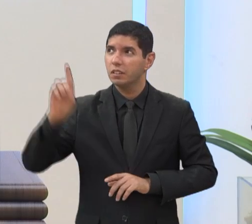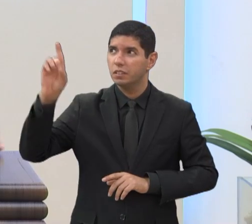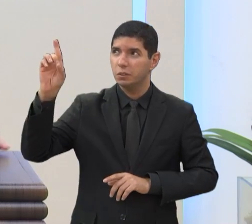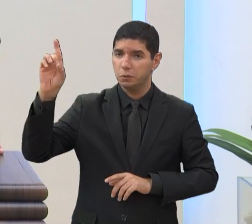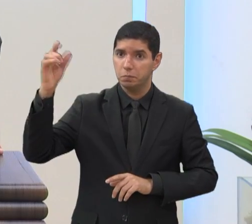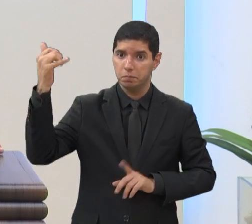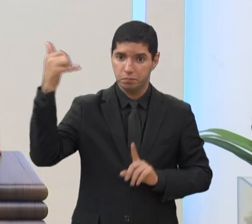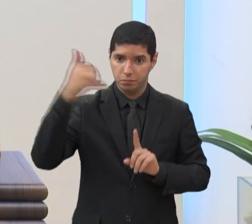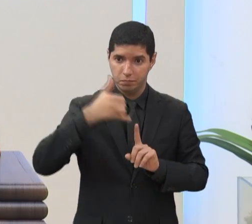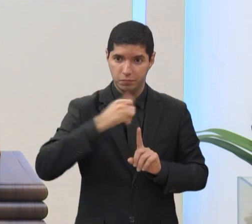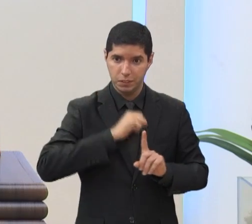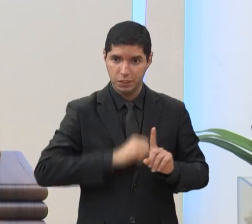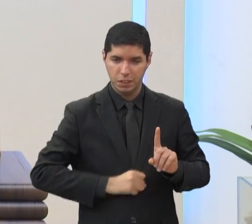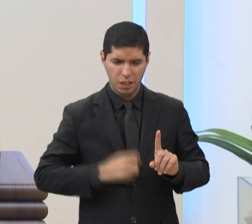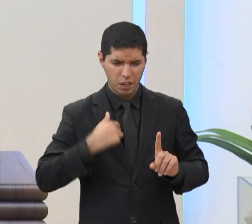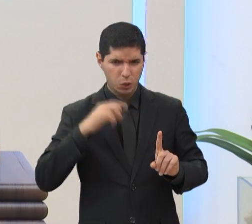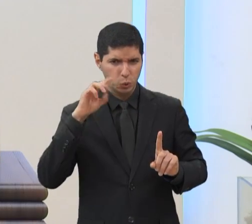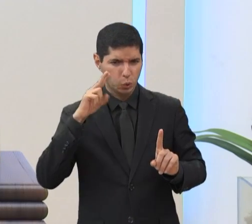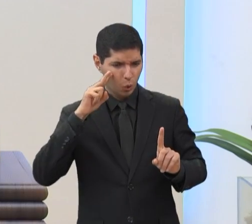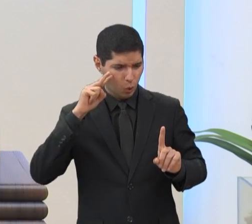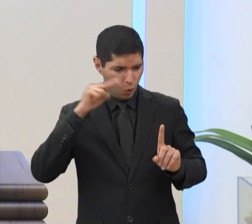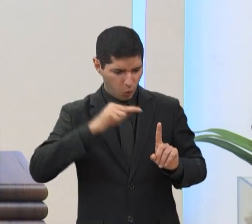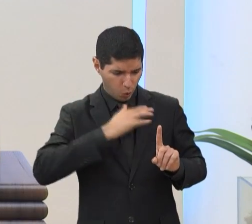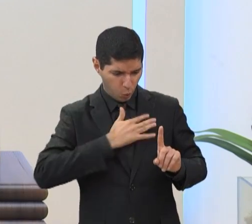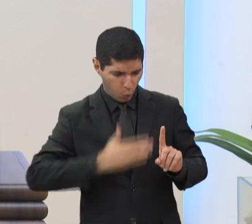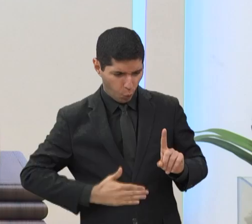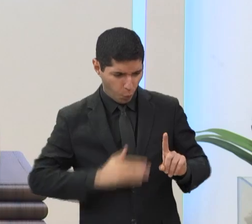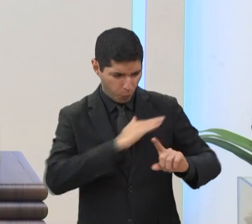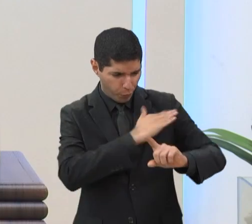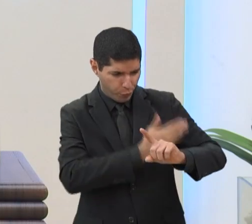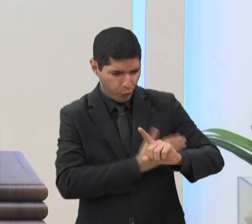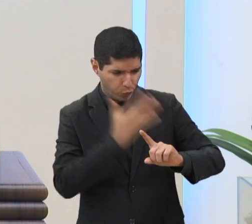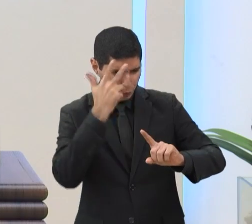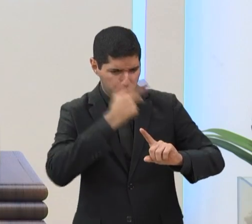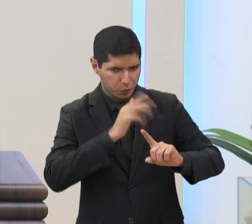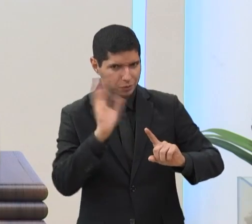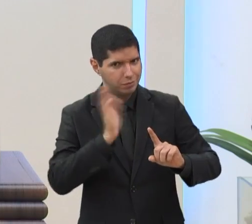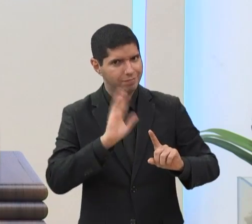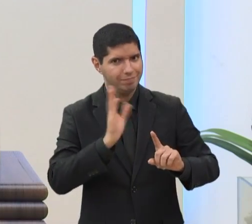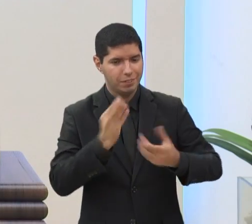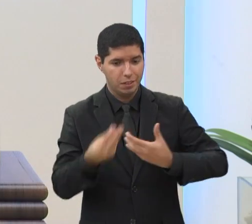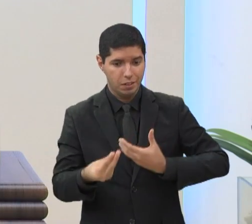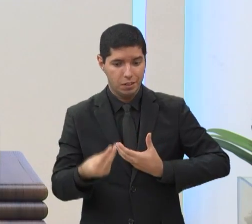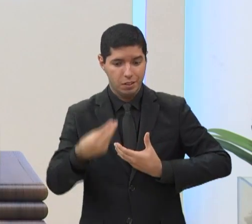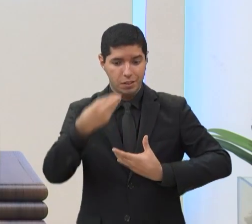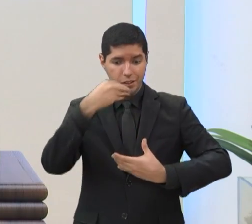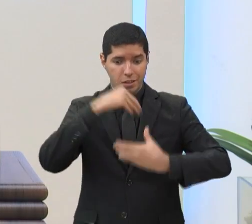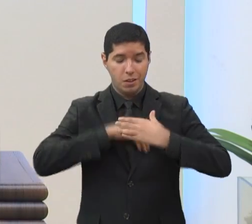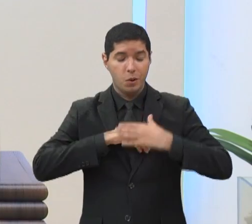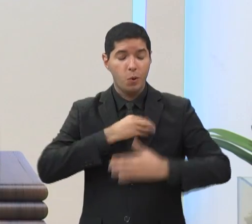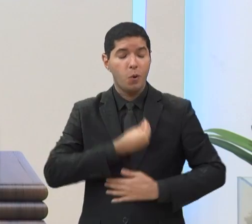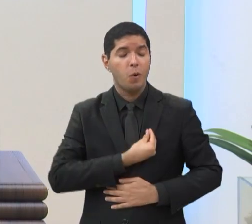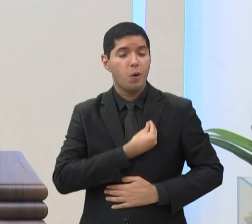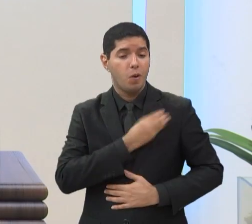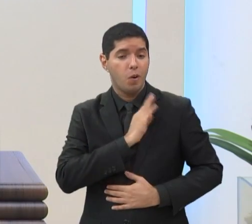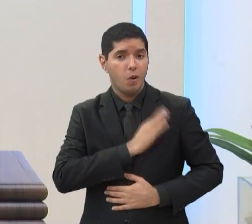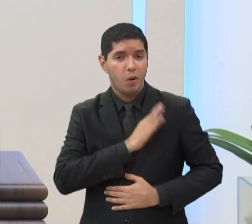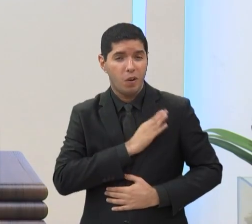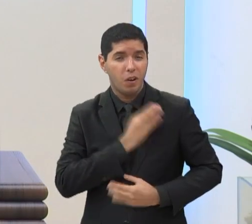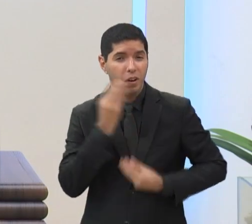a aparência. Eu não vejo como ver o